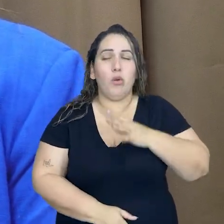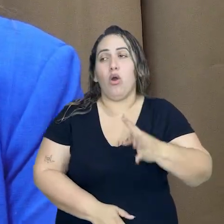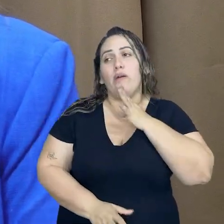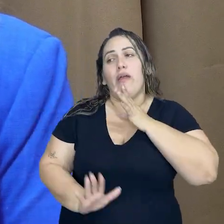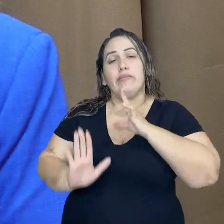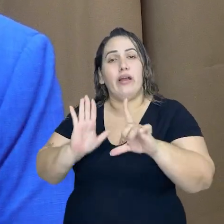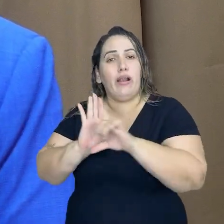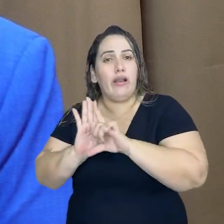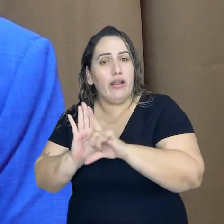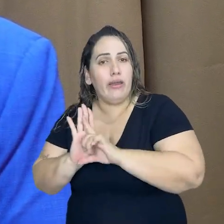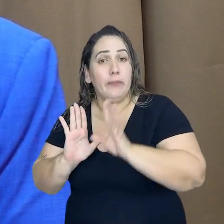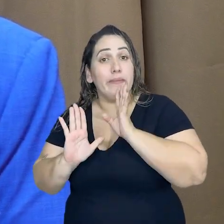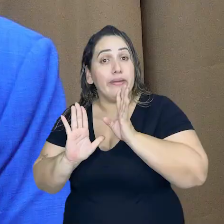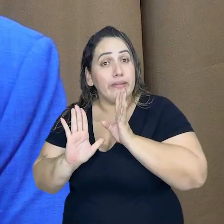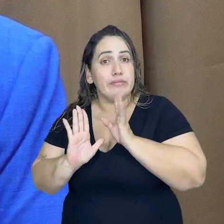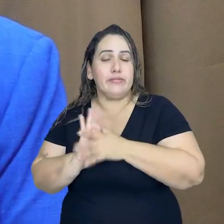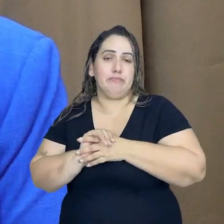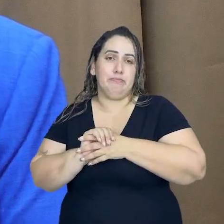por